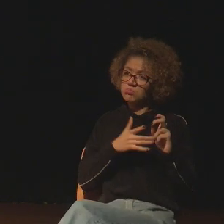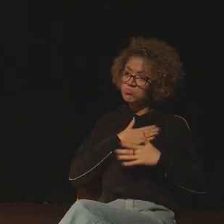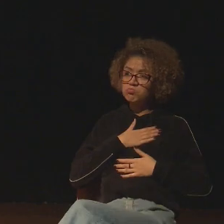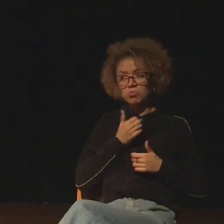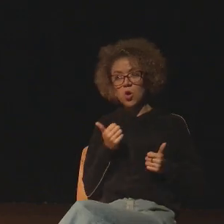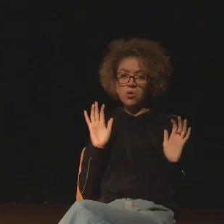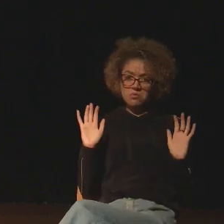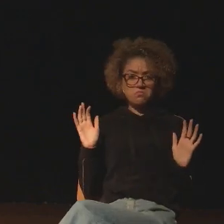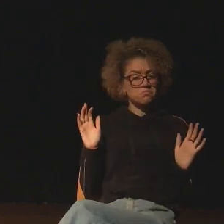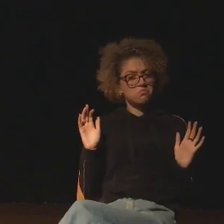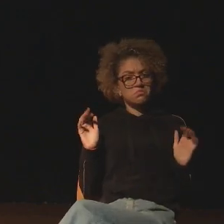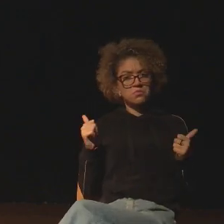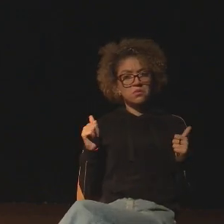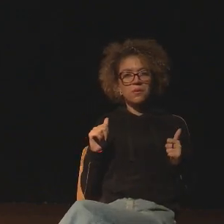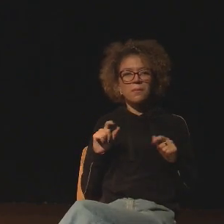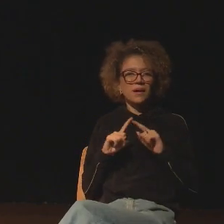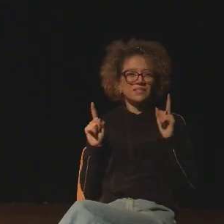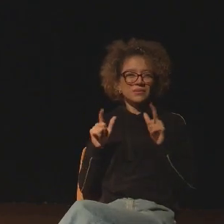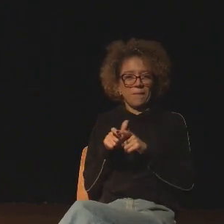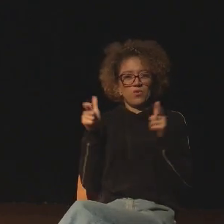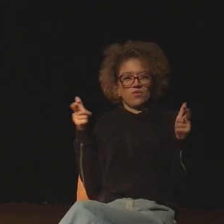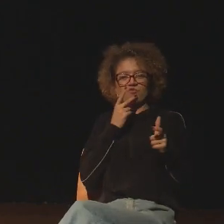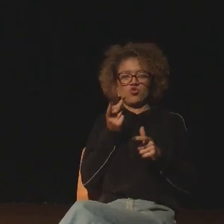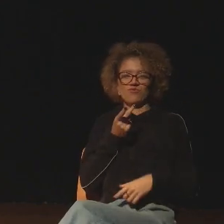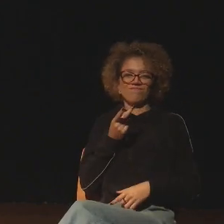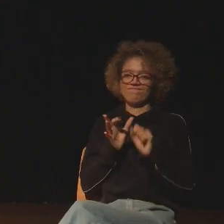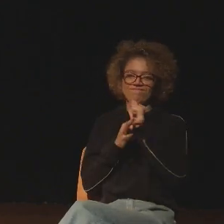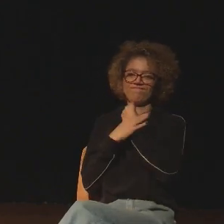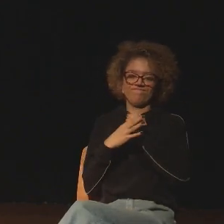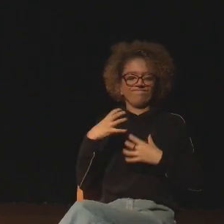em geral, como inadequação.